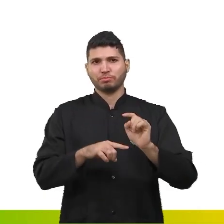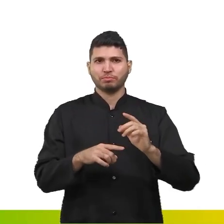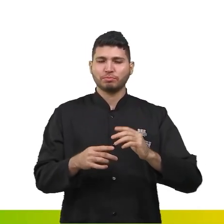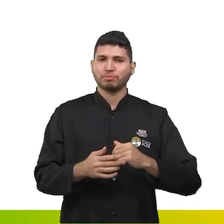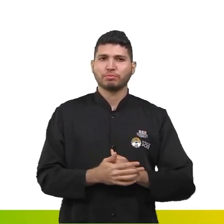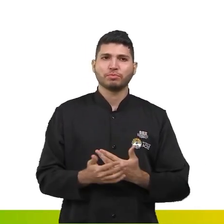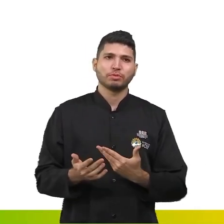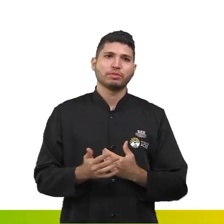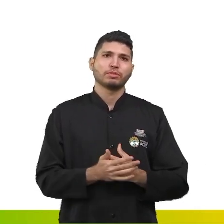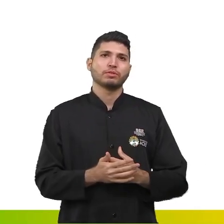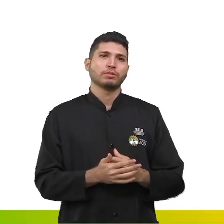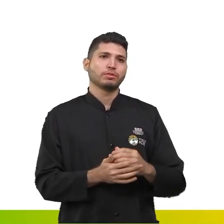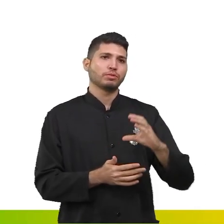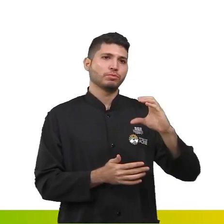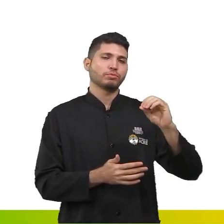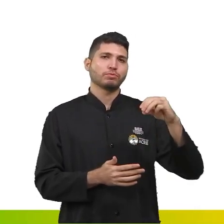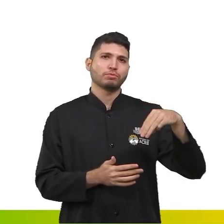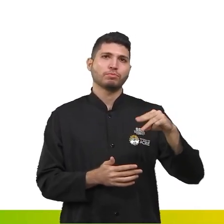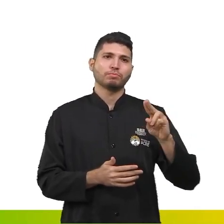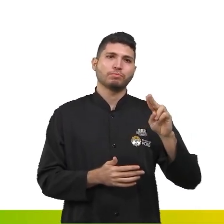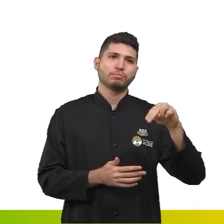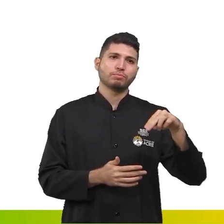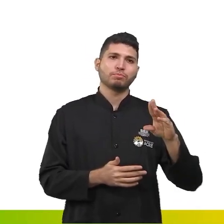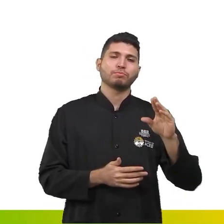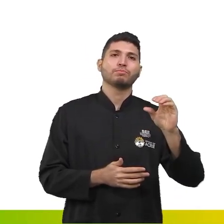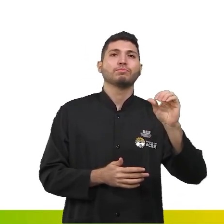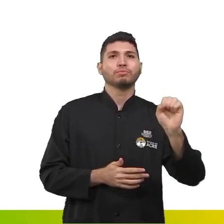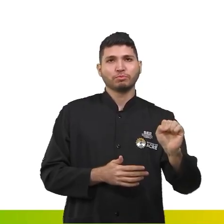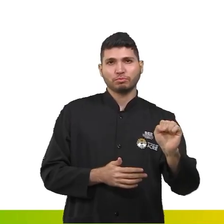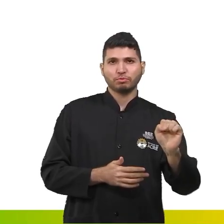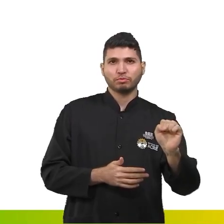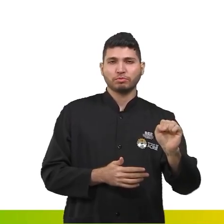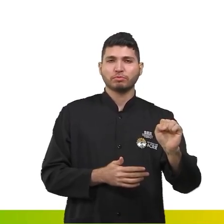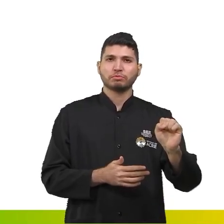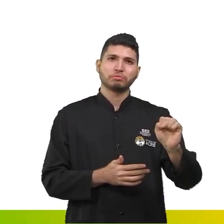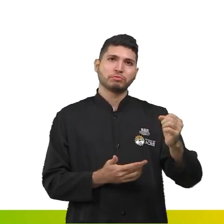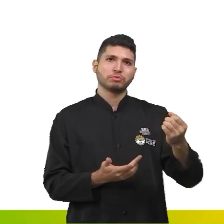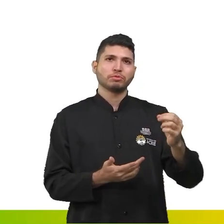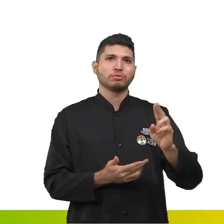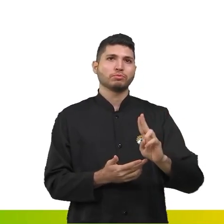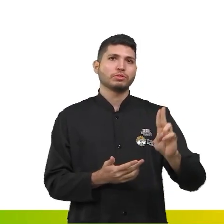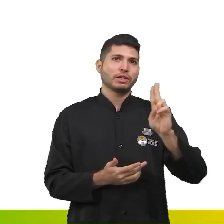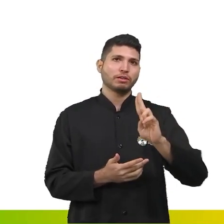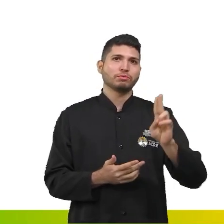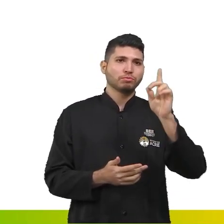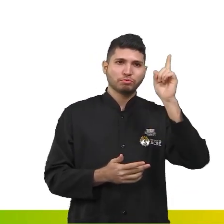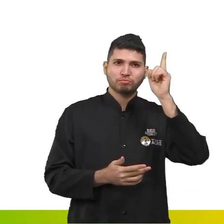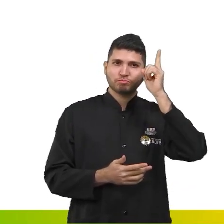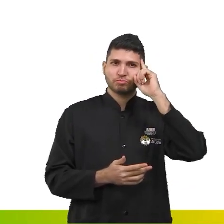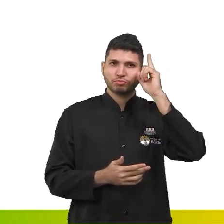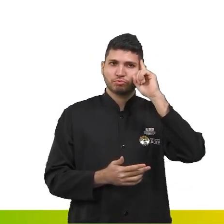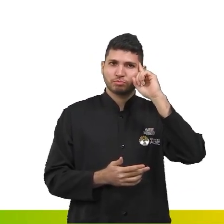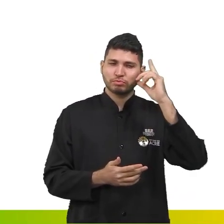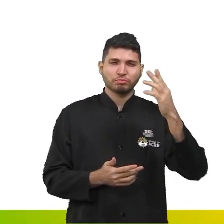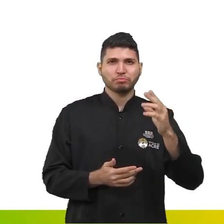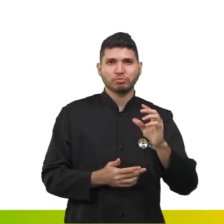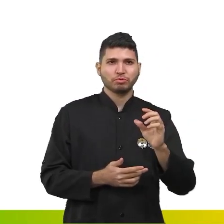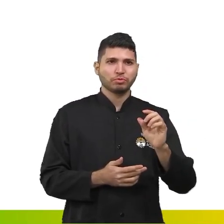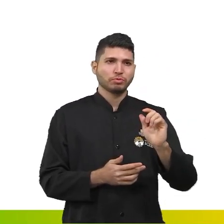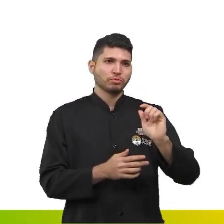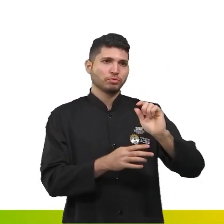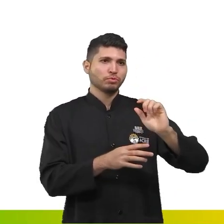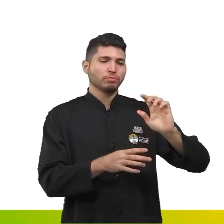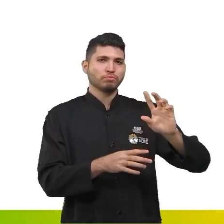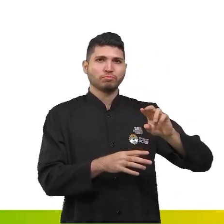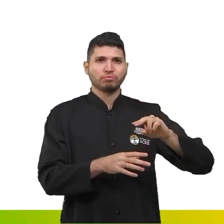os comuns e os próprios. Os comuns são aqueles de uso comum. Você nomeia as